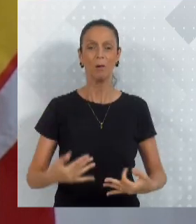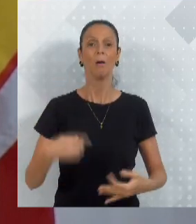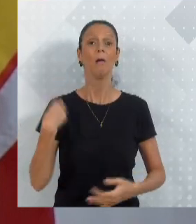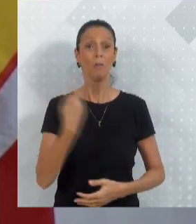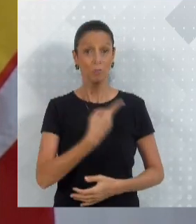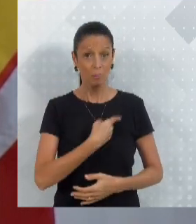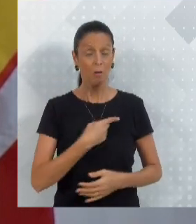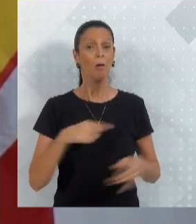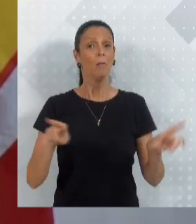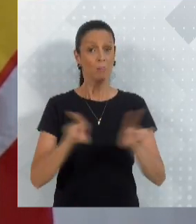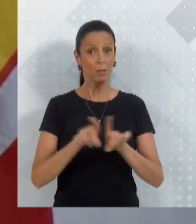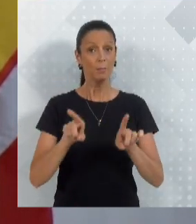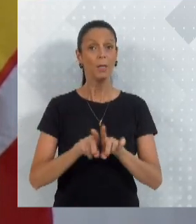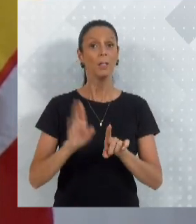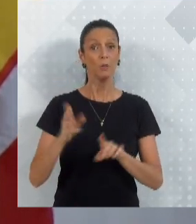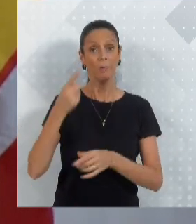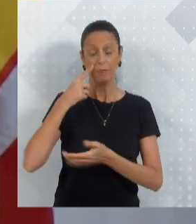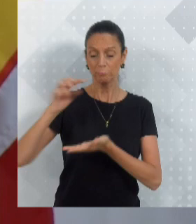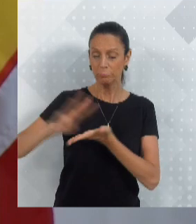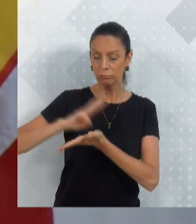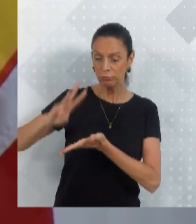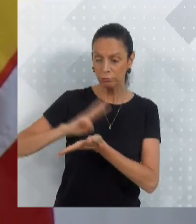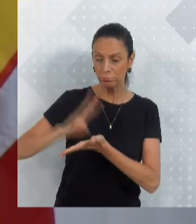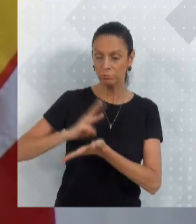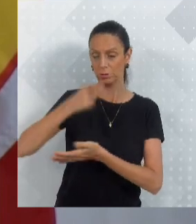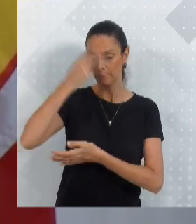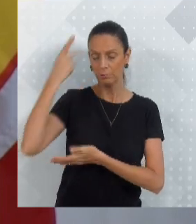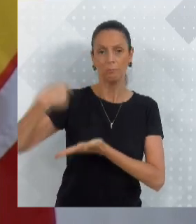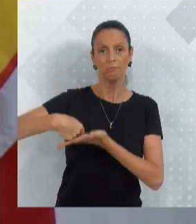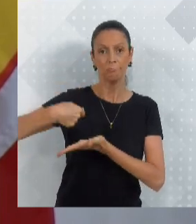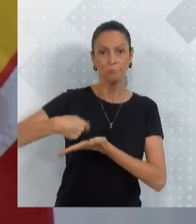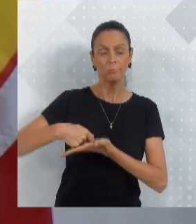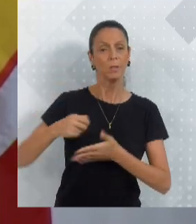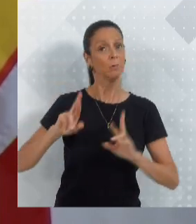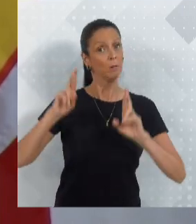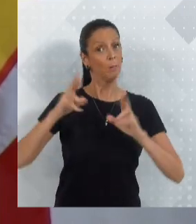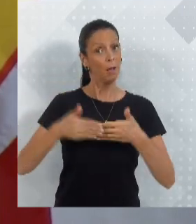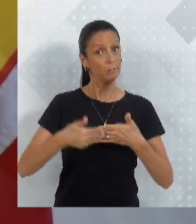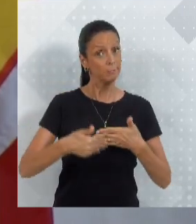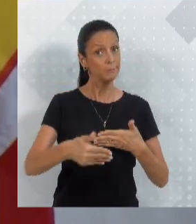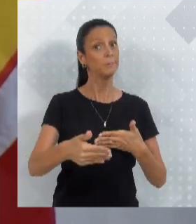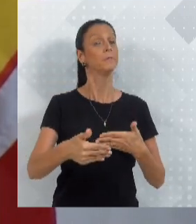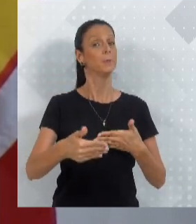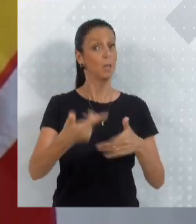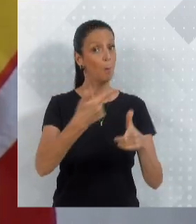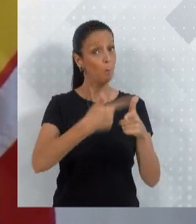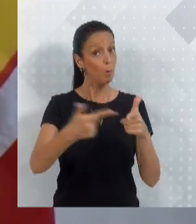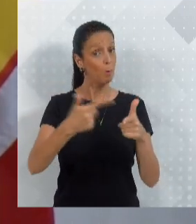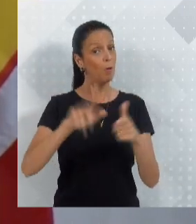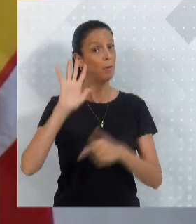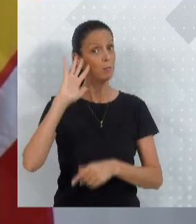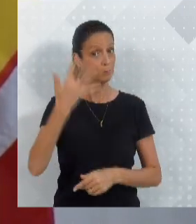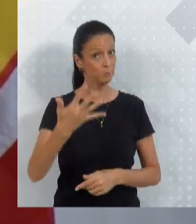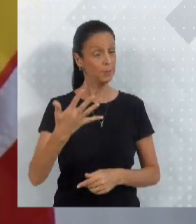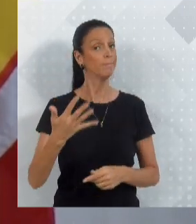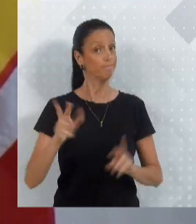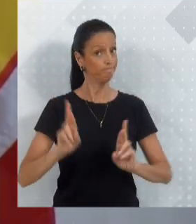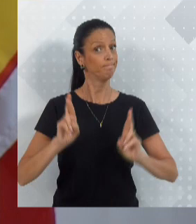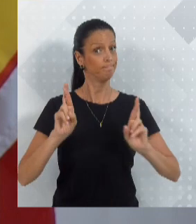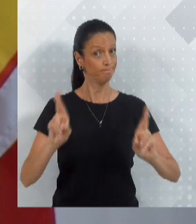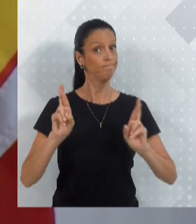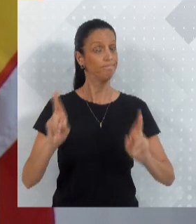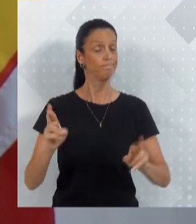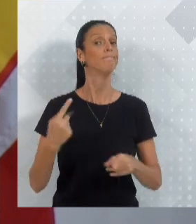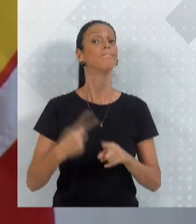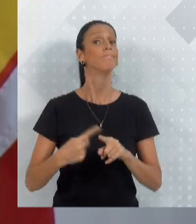recebendo essas cobranças e esperamos realmente, né, que nos próximos dias seja resolvida essa situação, né? Até